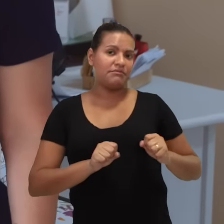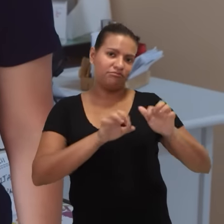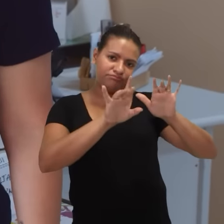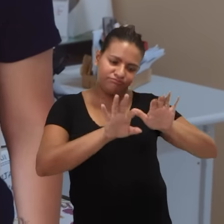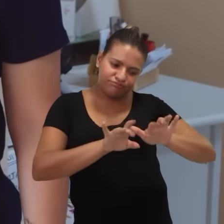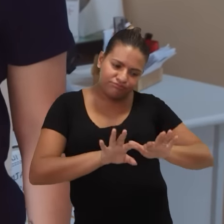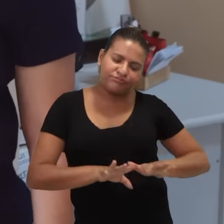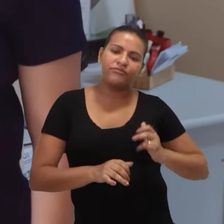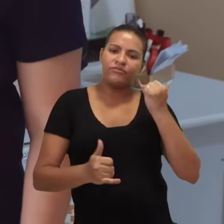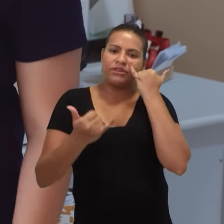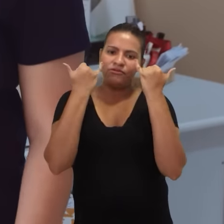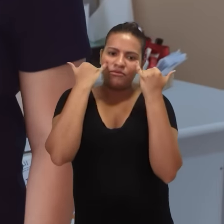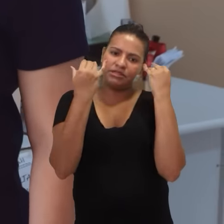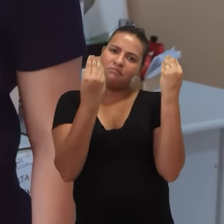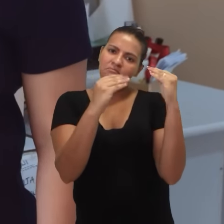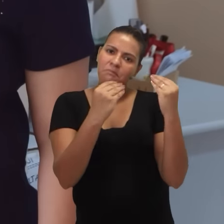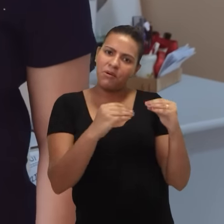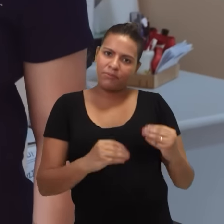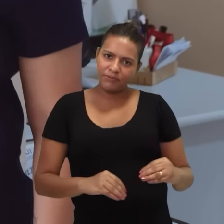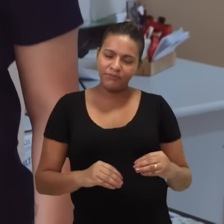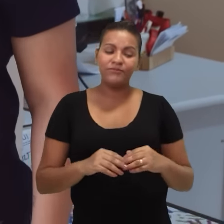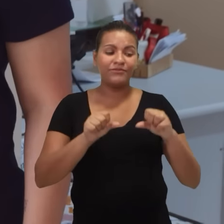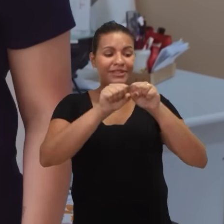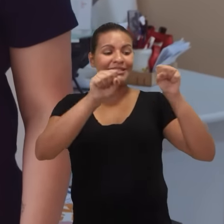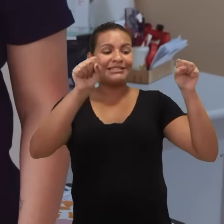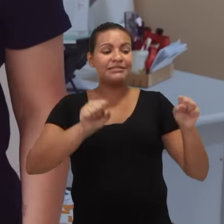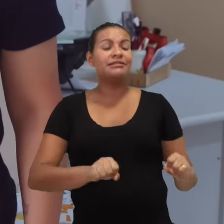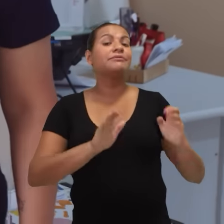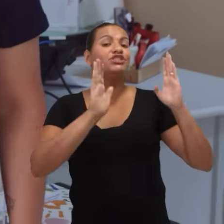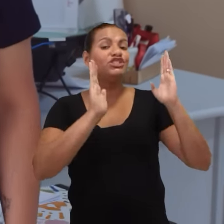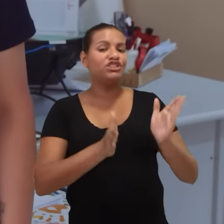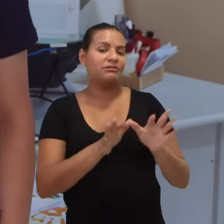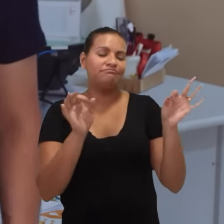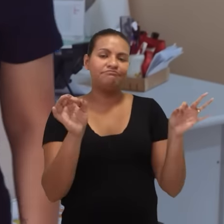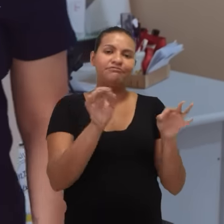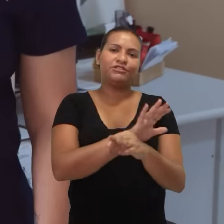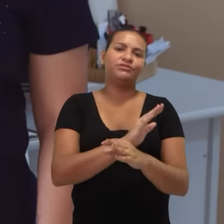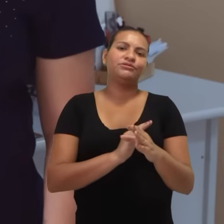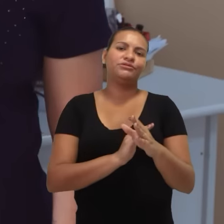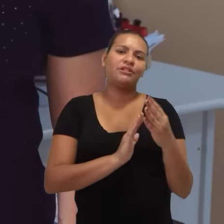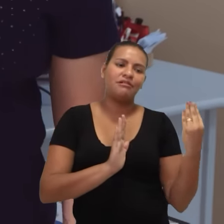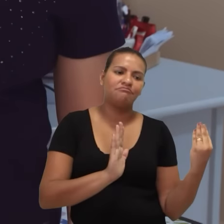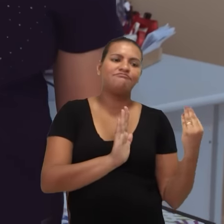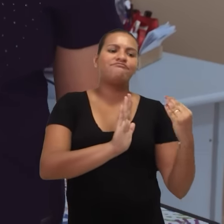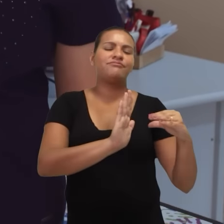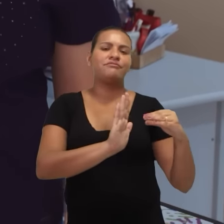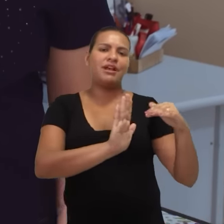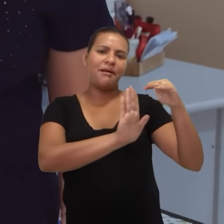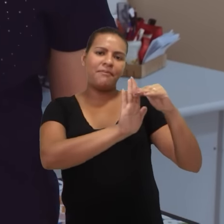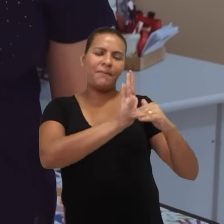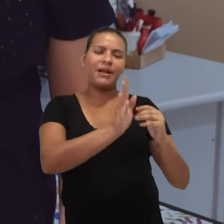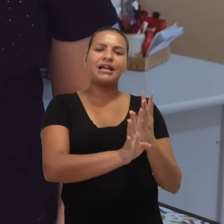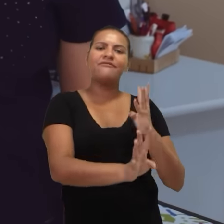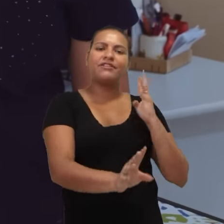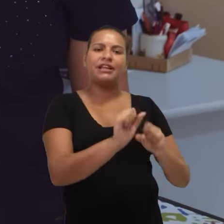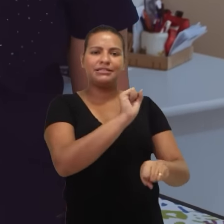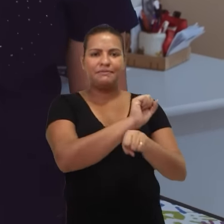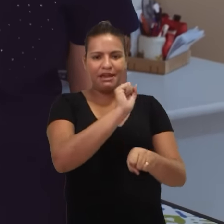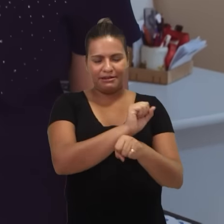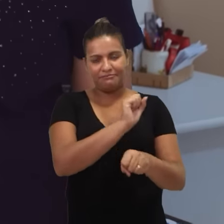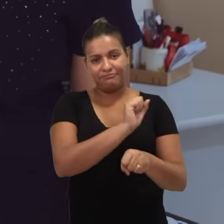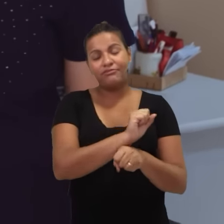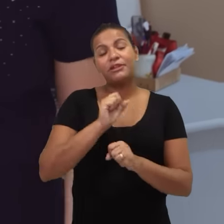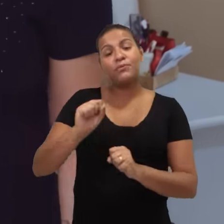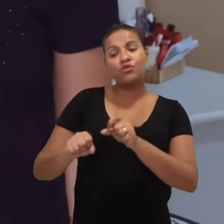sistema informatizado e ela coloca todas as informações no sistema. E o próprio sistema classifica a criança na lista de espera